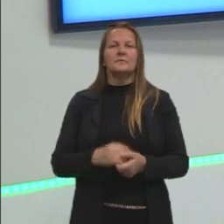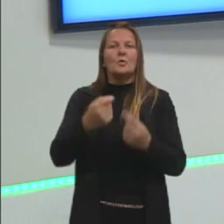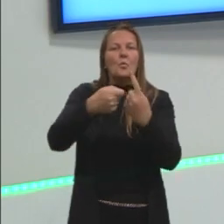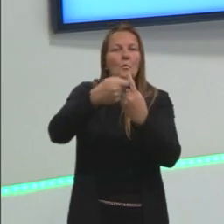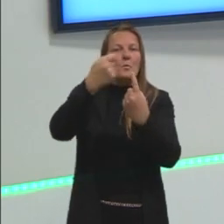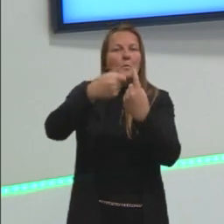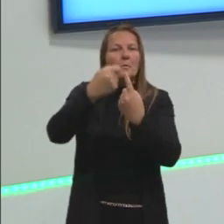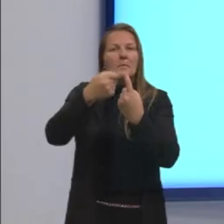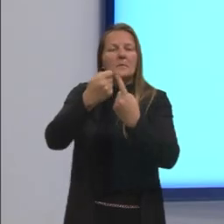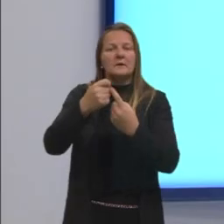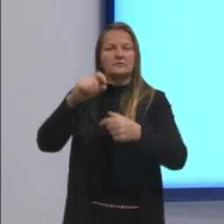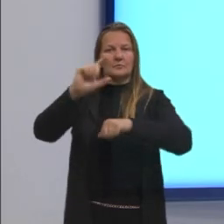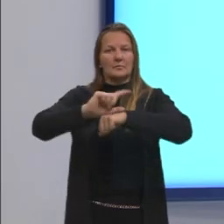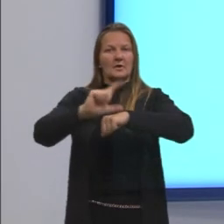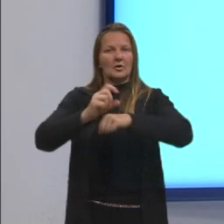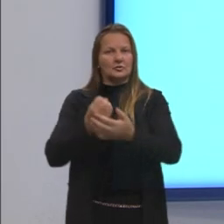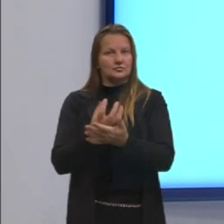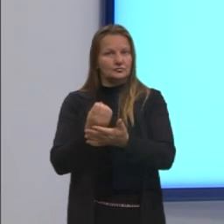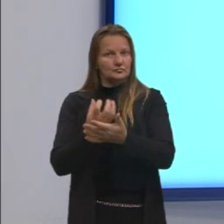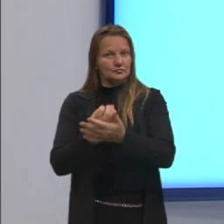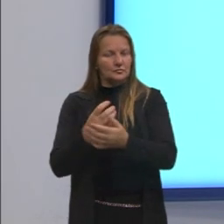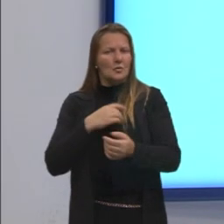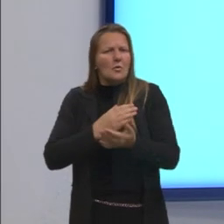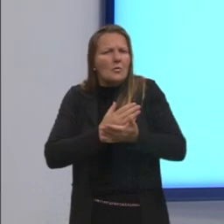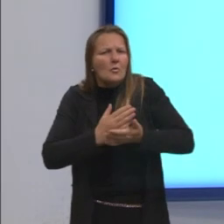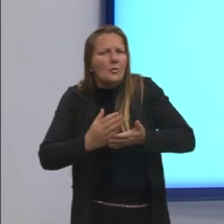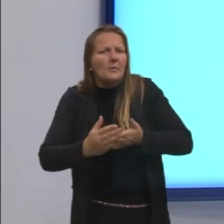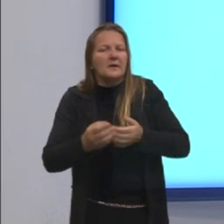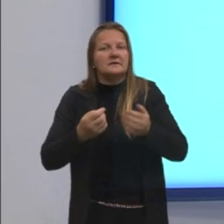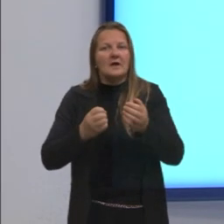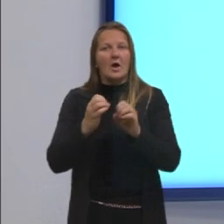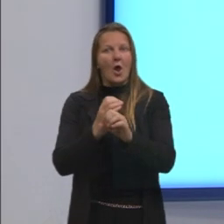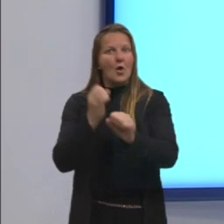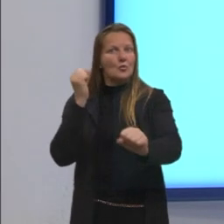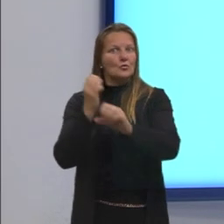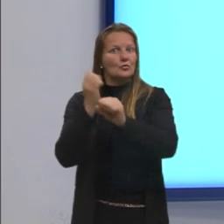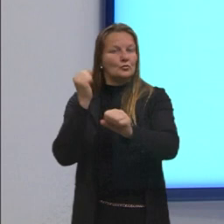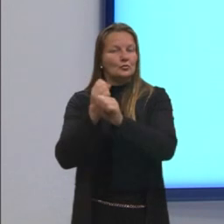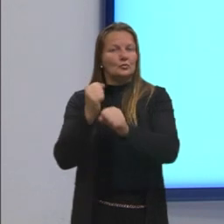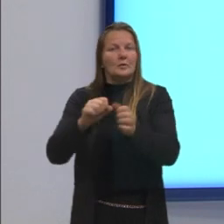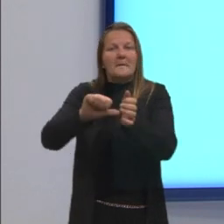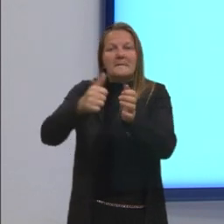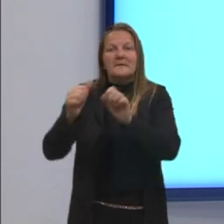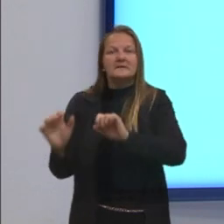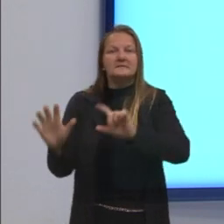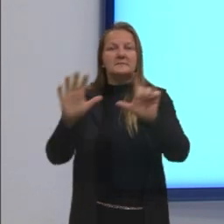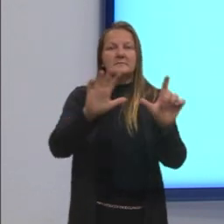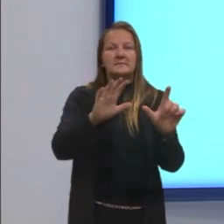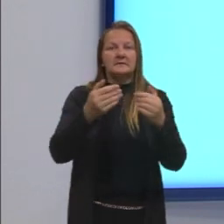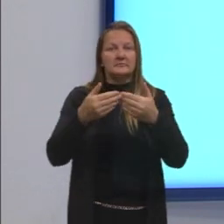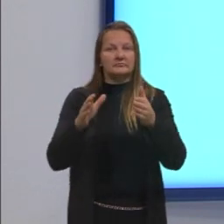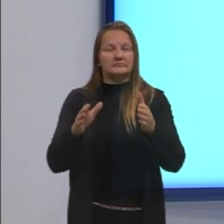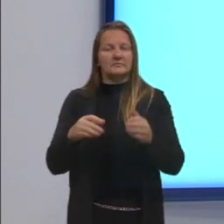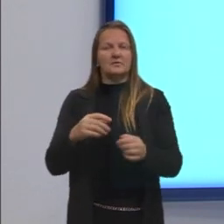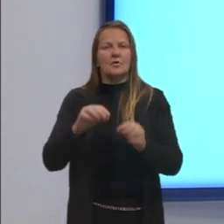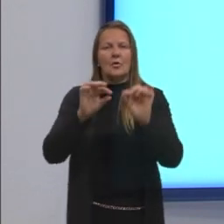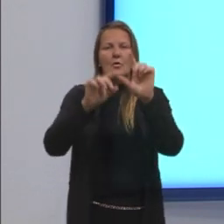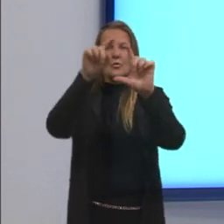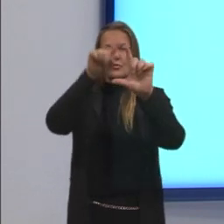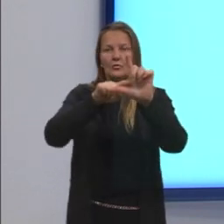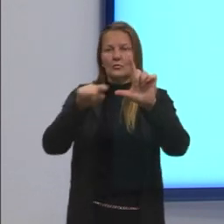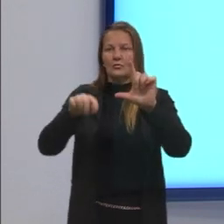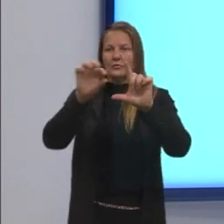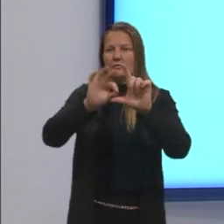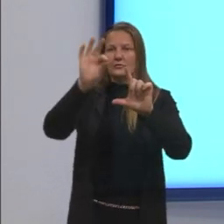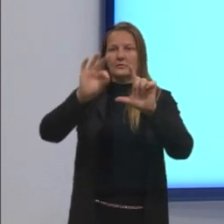uma loja de eletrônicos começa a obter lucro já na primeira semana o gráfico representa